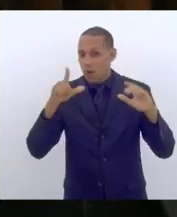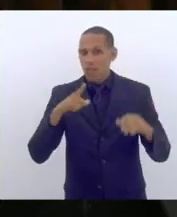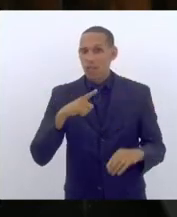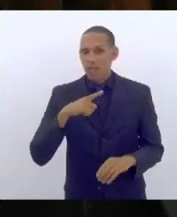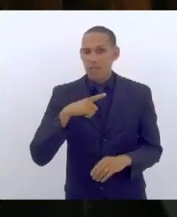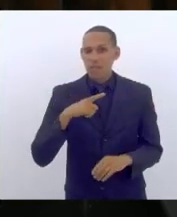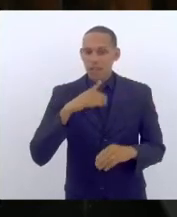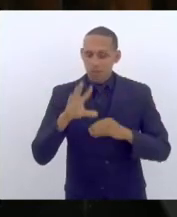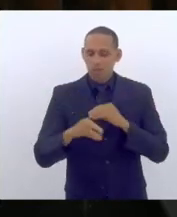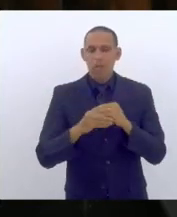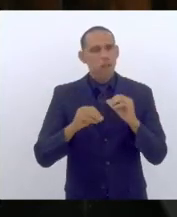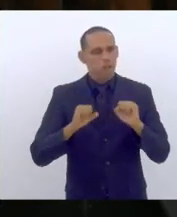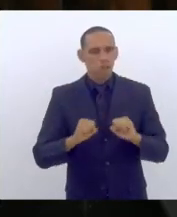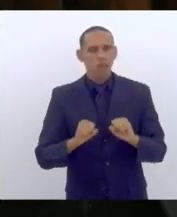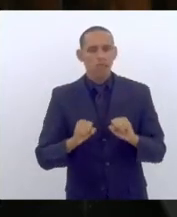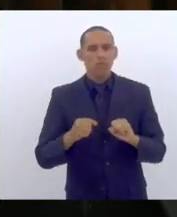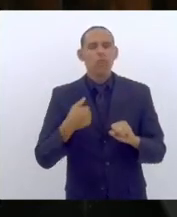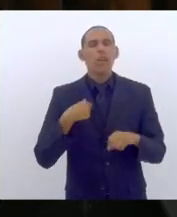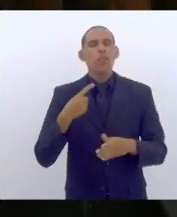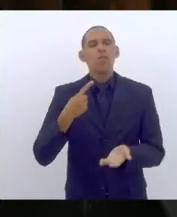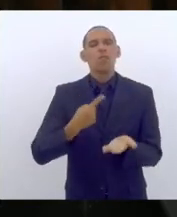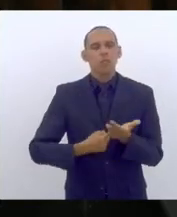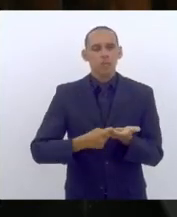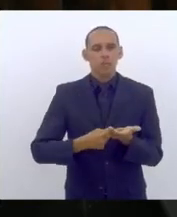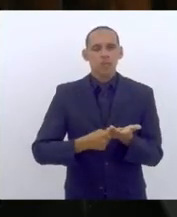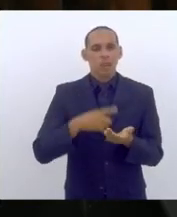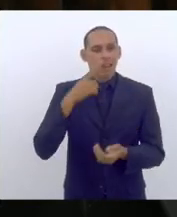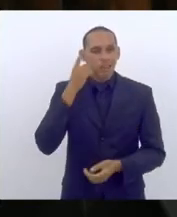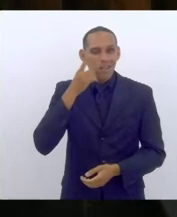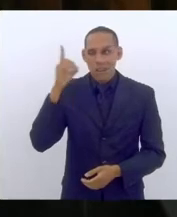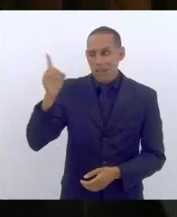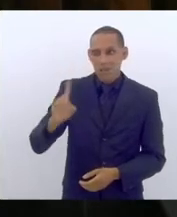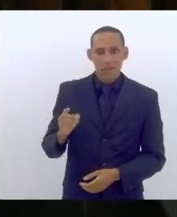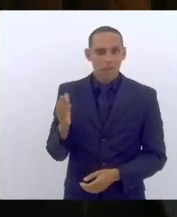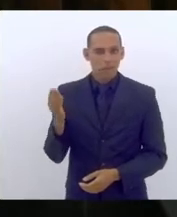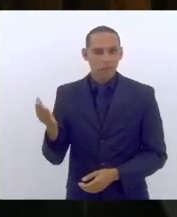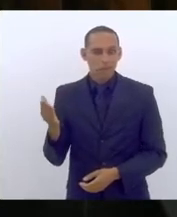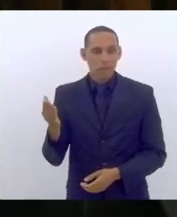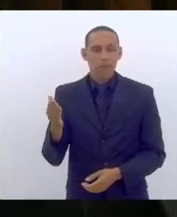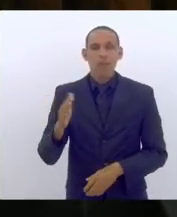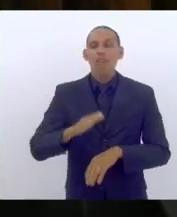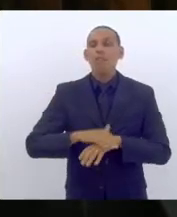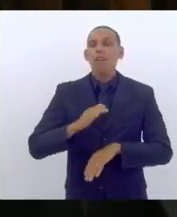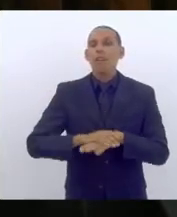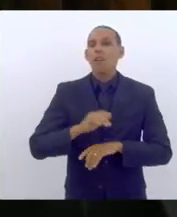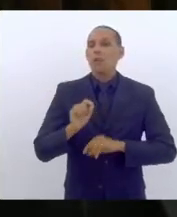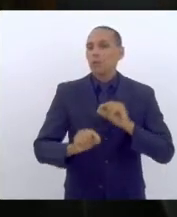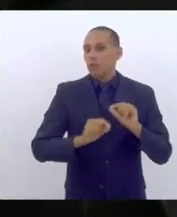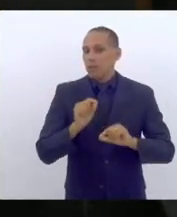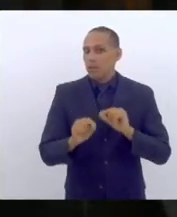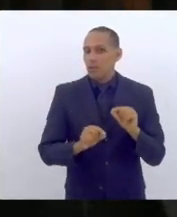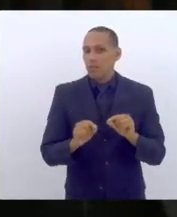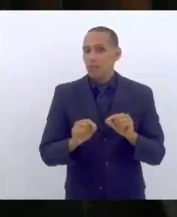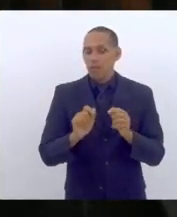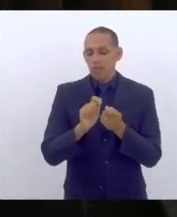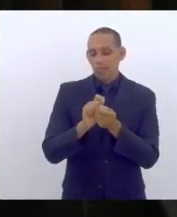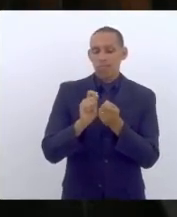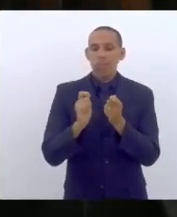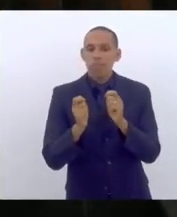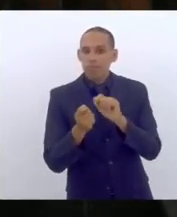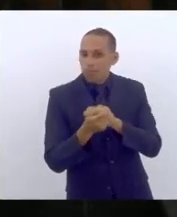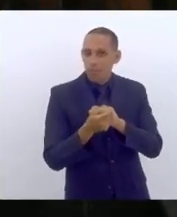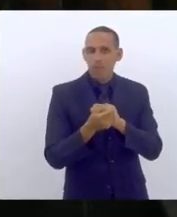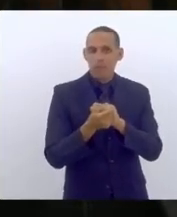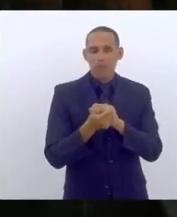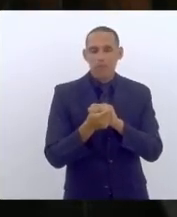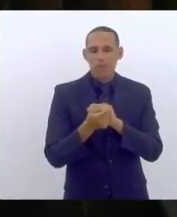complementar eu já combinei com a deputada Dani Monteiro nós fazemos uma adaptação a